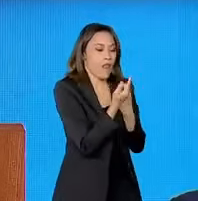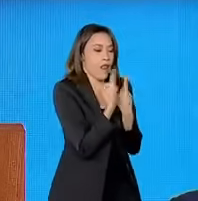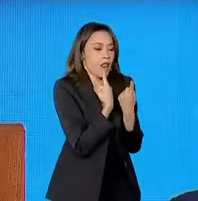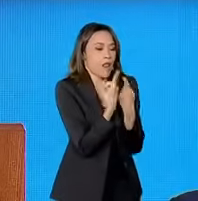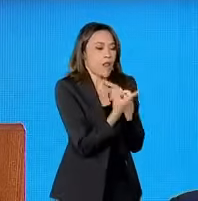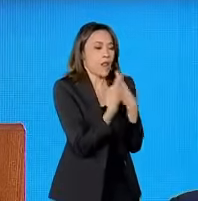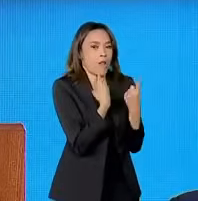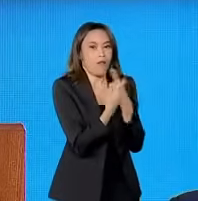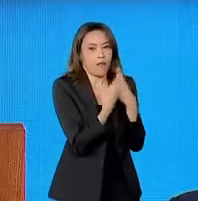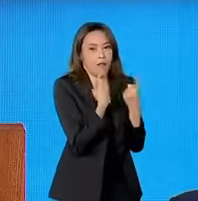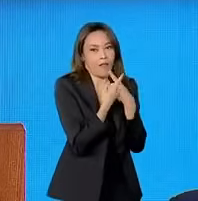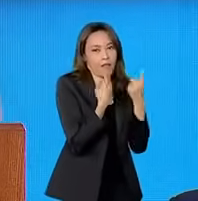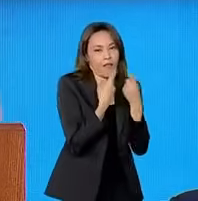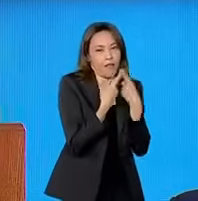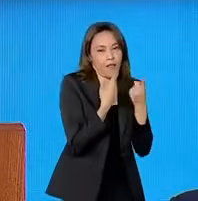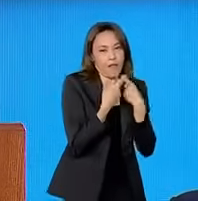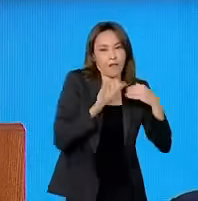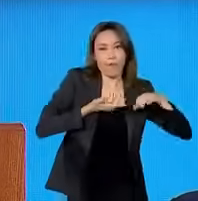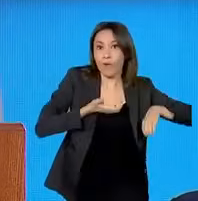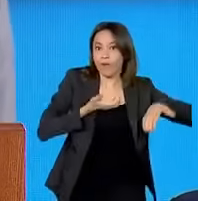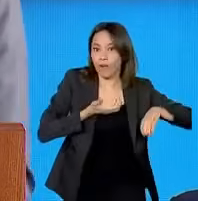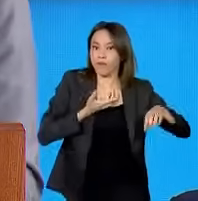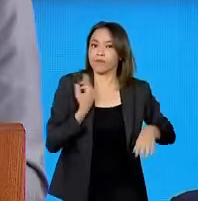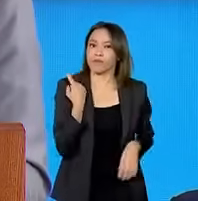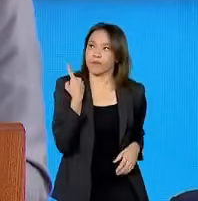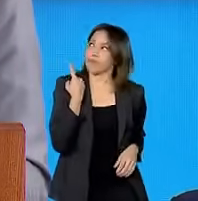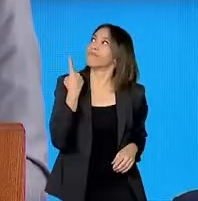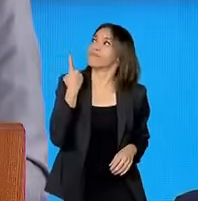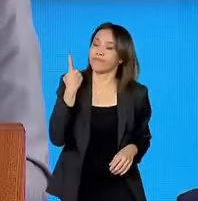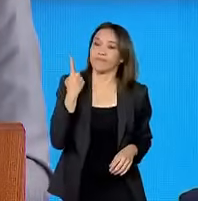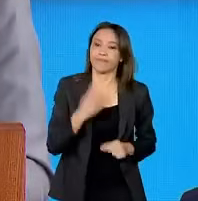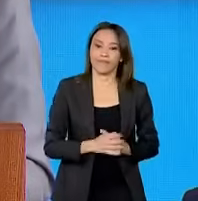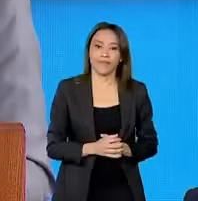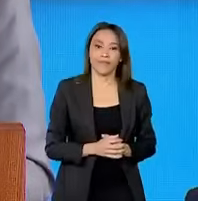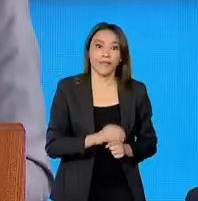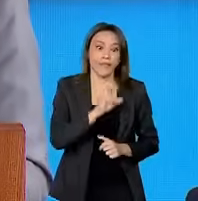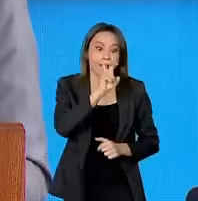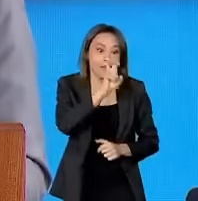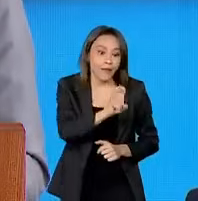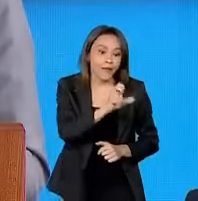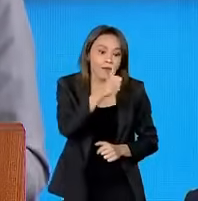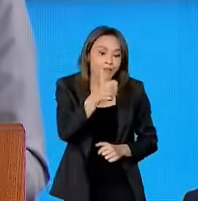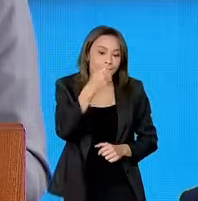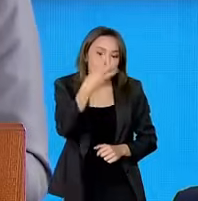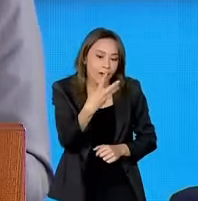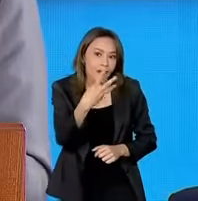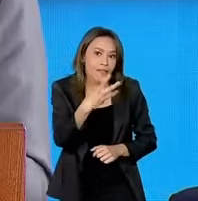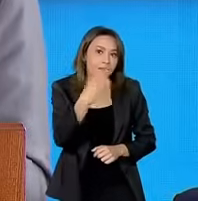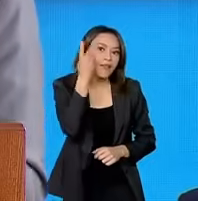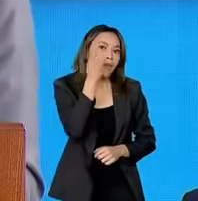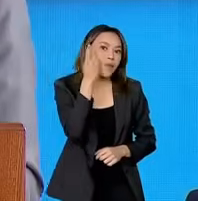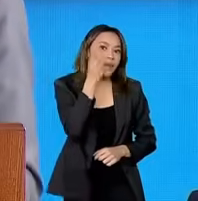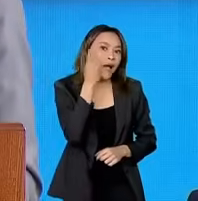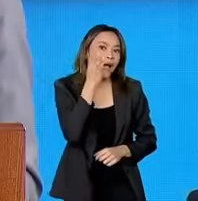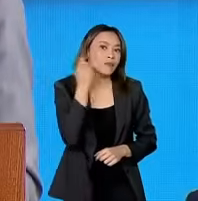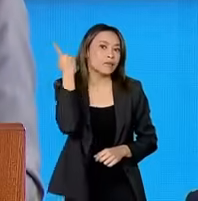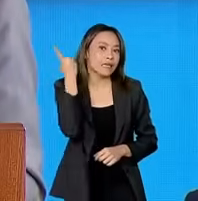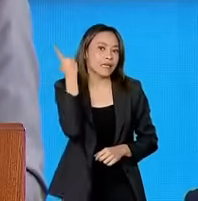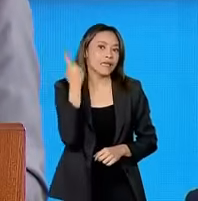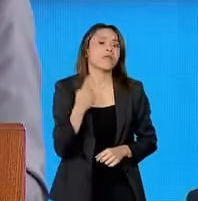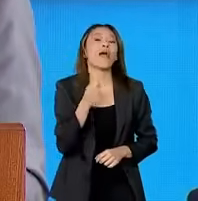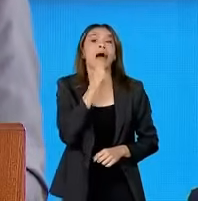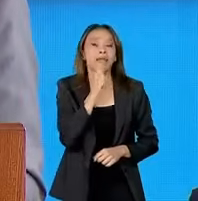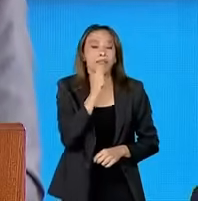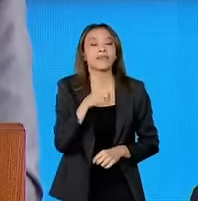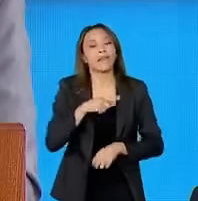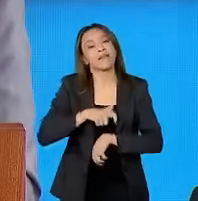Nacional. Ele é a pessoa que se relaciona com os 513 deputados e, às vezes, ainda sobra